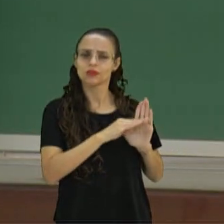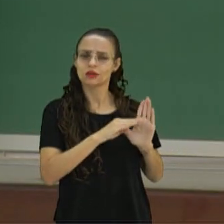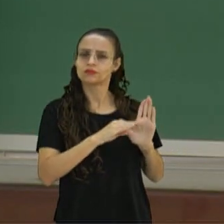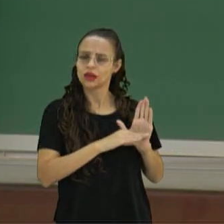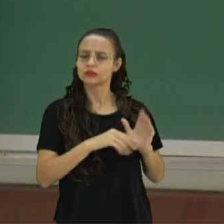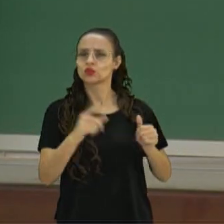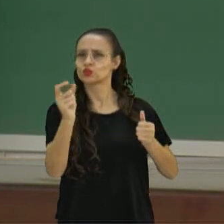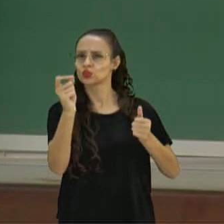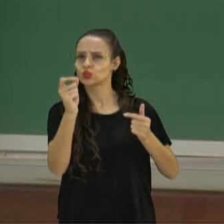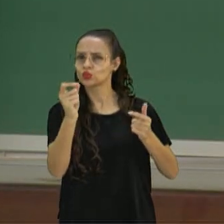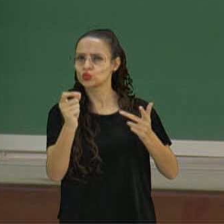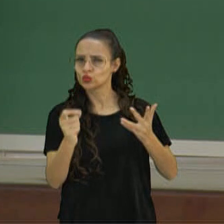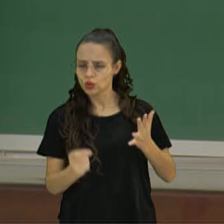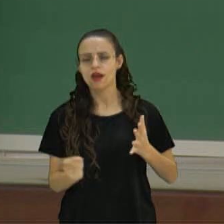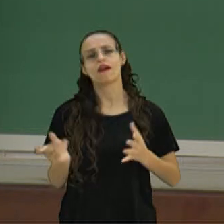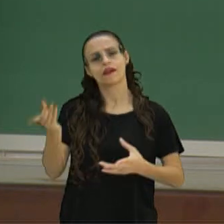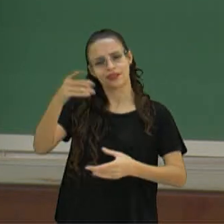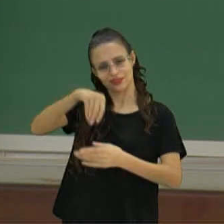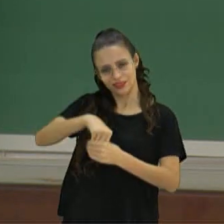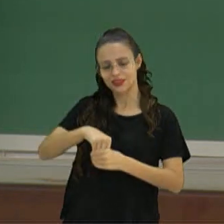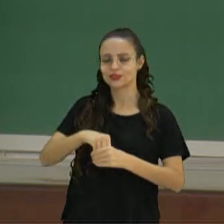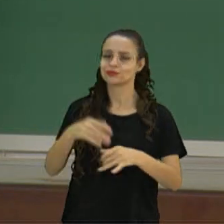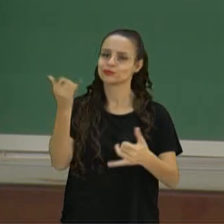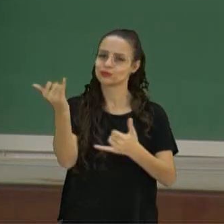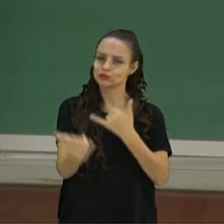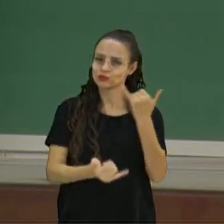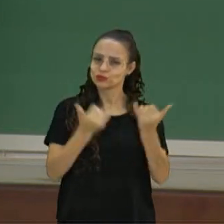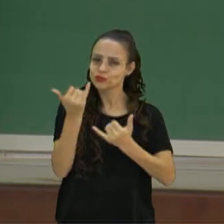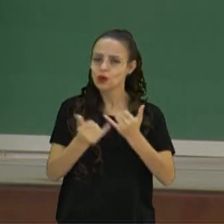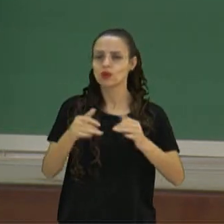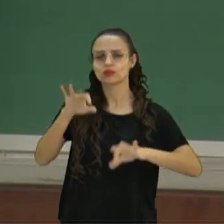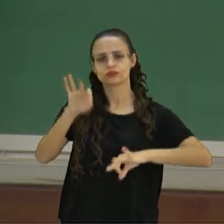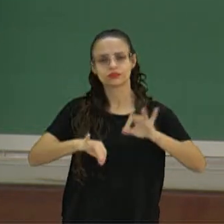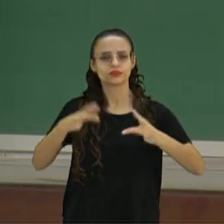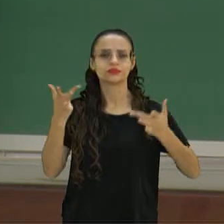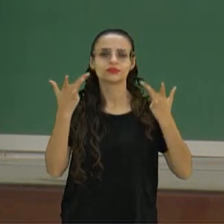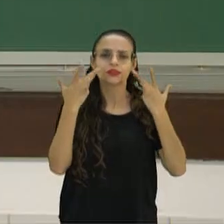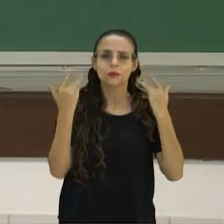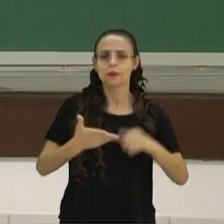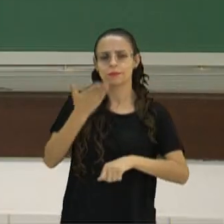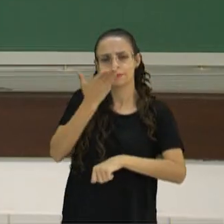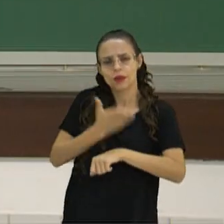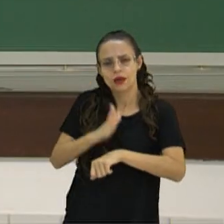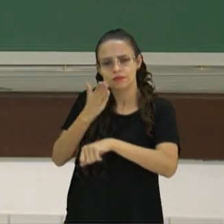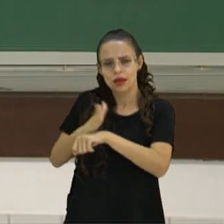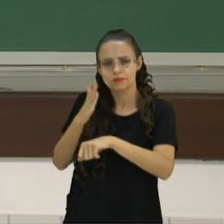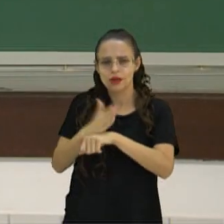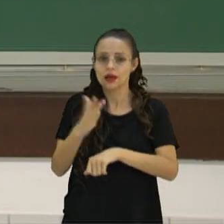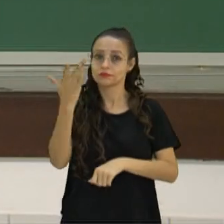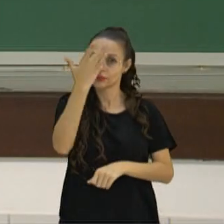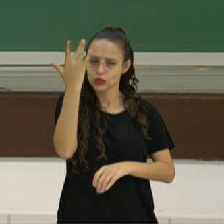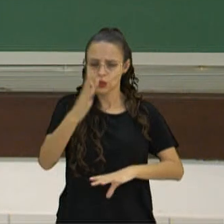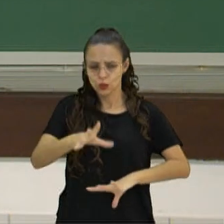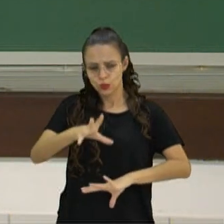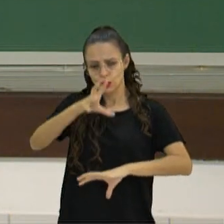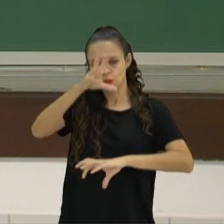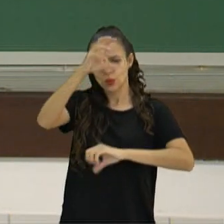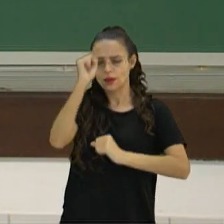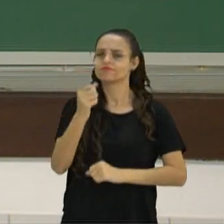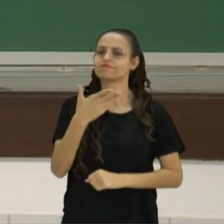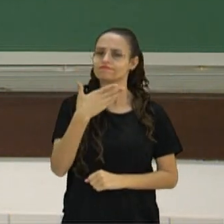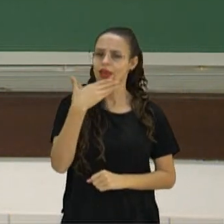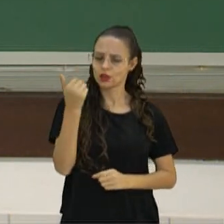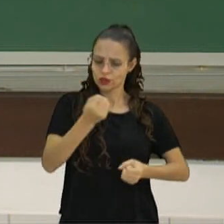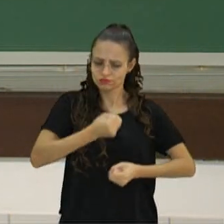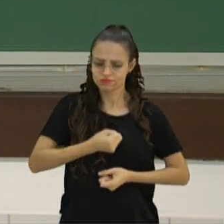itens trabalhados, né, dentro dos jogos dramáticos. Através da prática dessas atividades, a pessoa vai melhorando cada vez mais